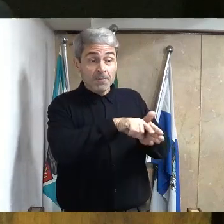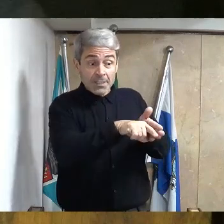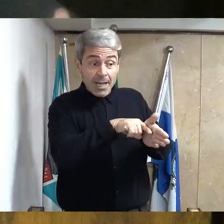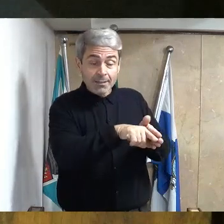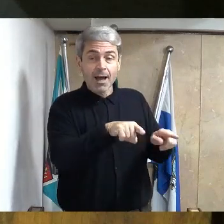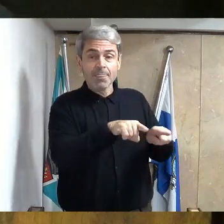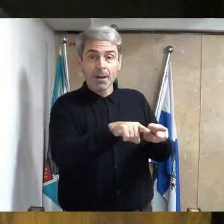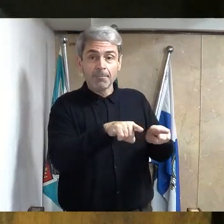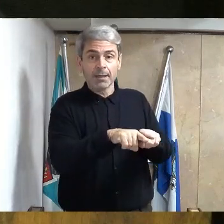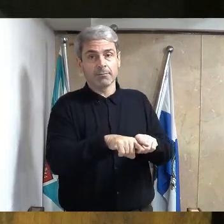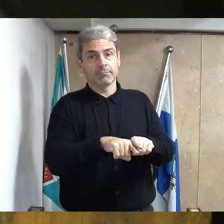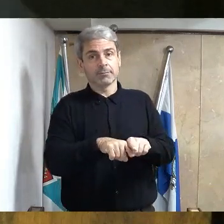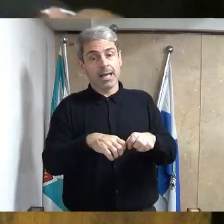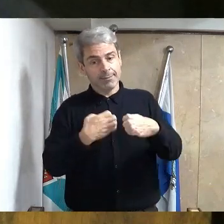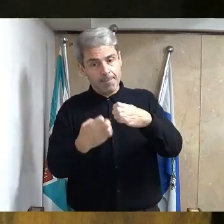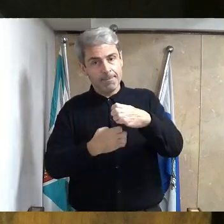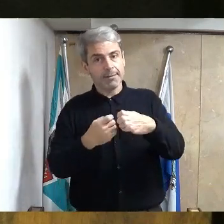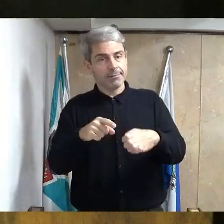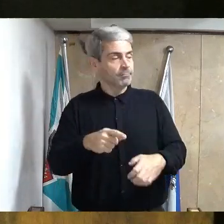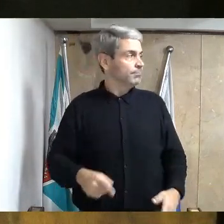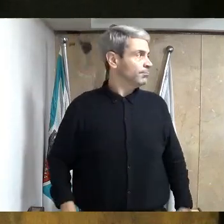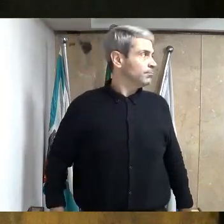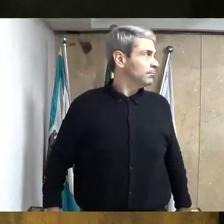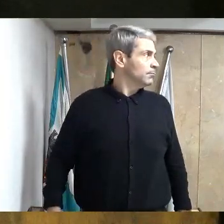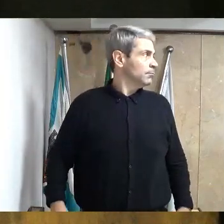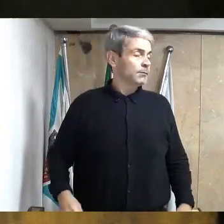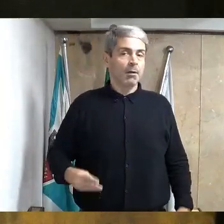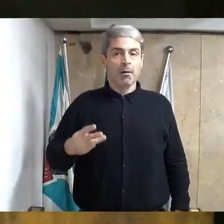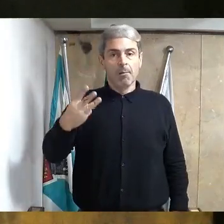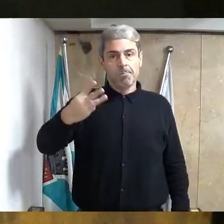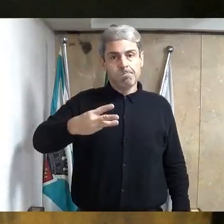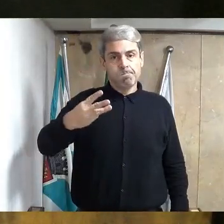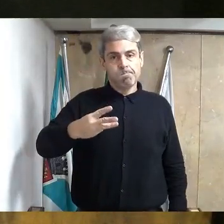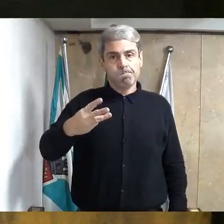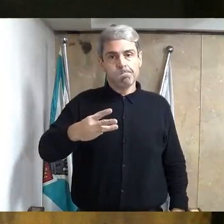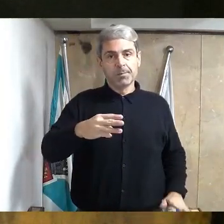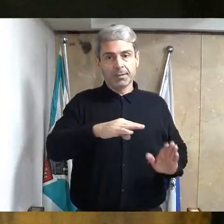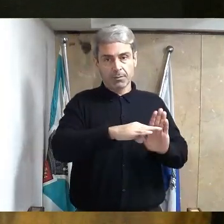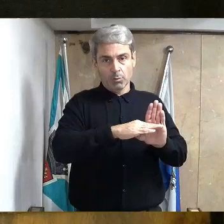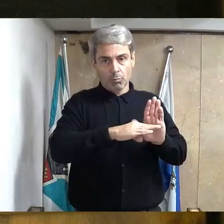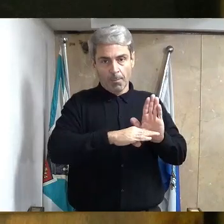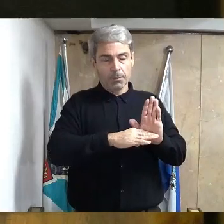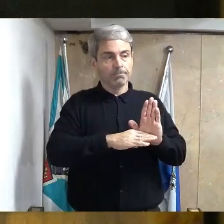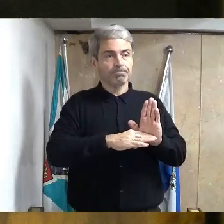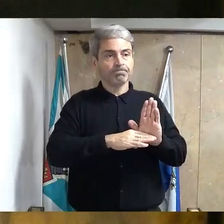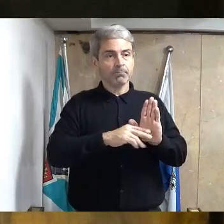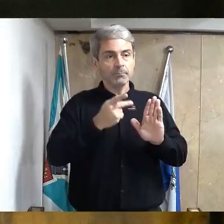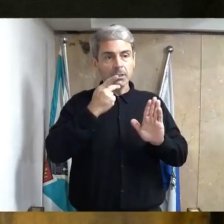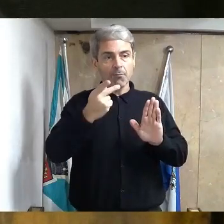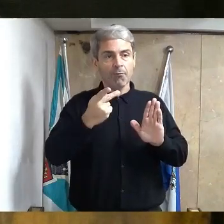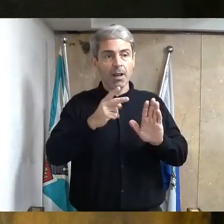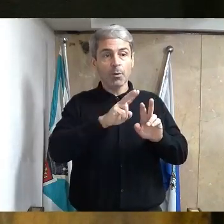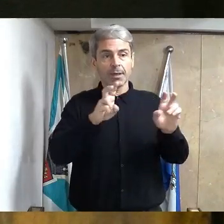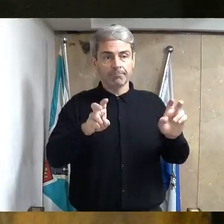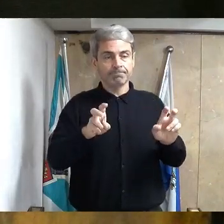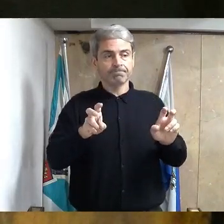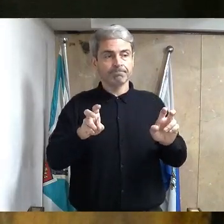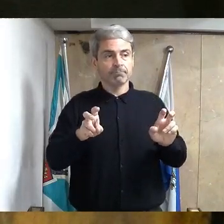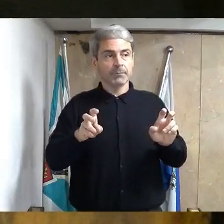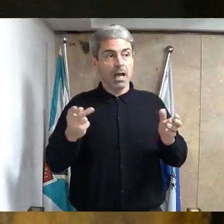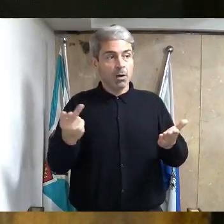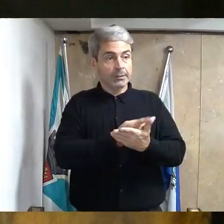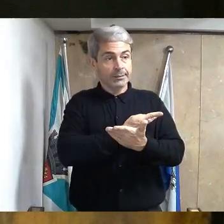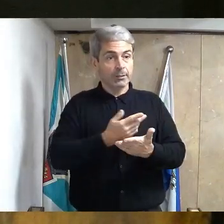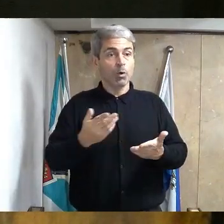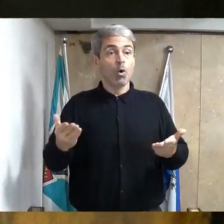mais essa empresa. Meu terceiro tópico, senhor presidente, para falar sobre o que está acontecendo